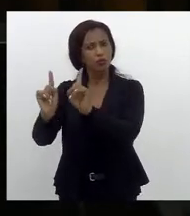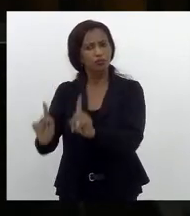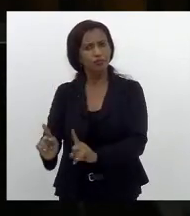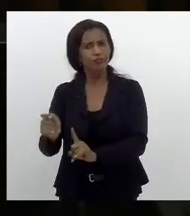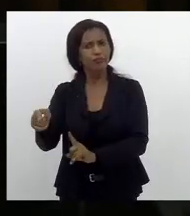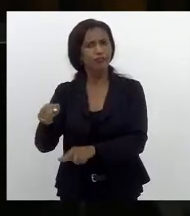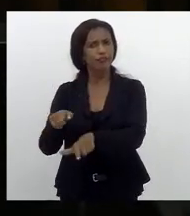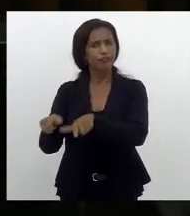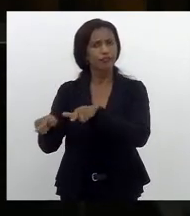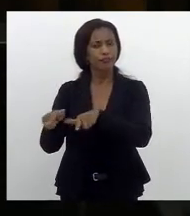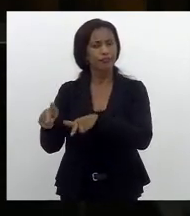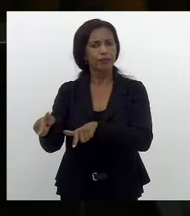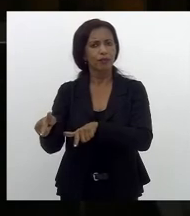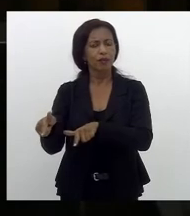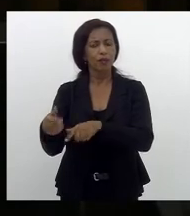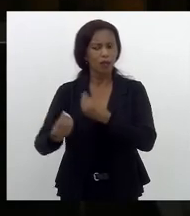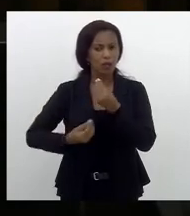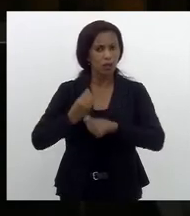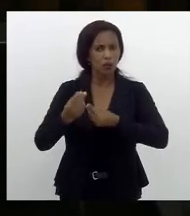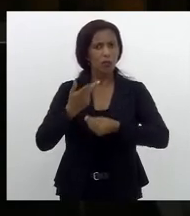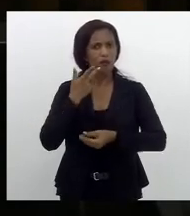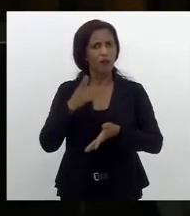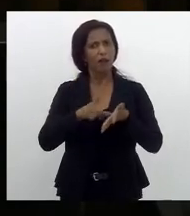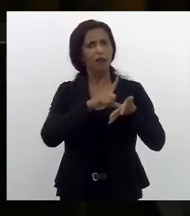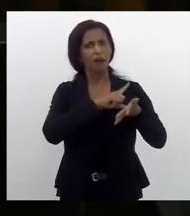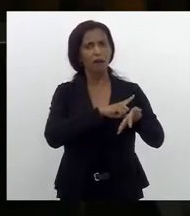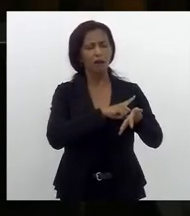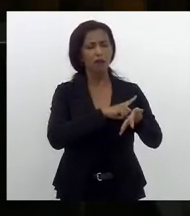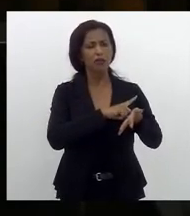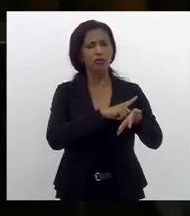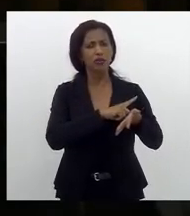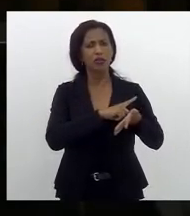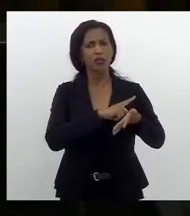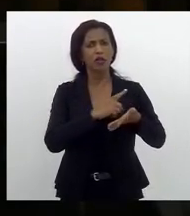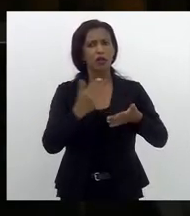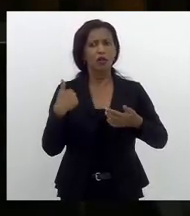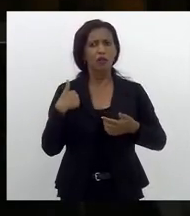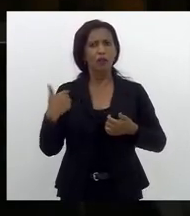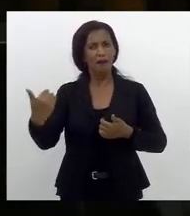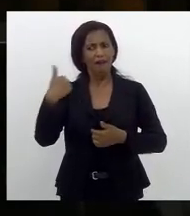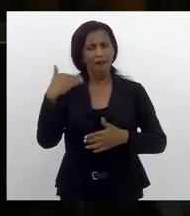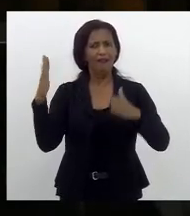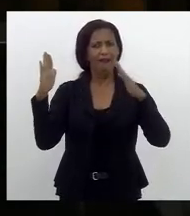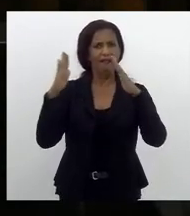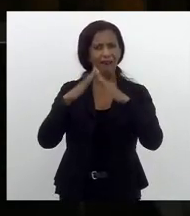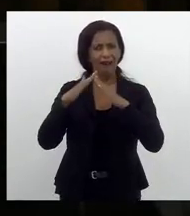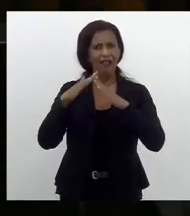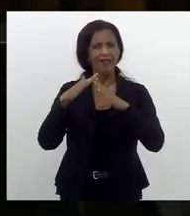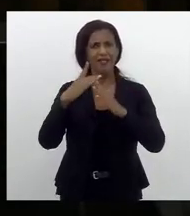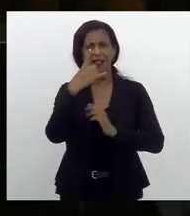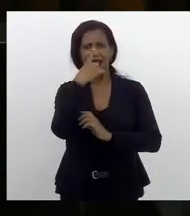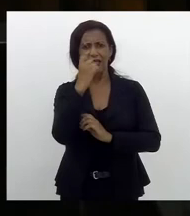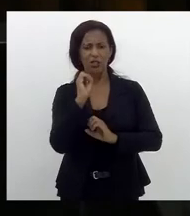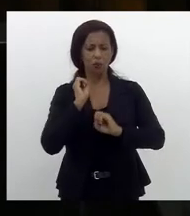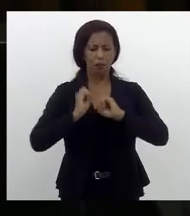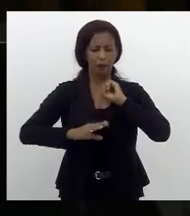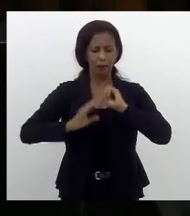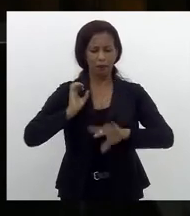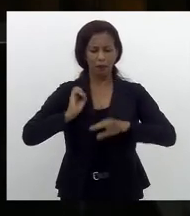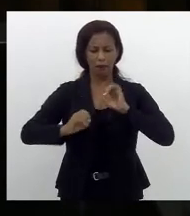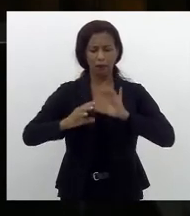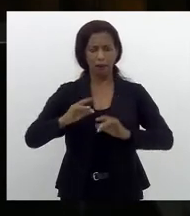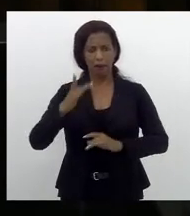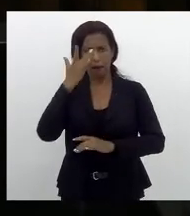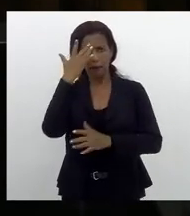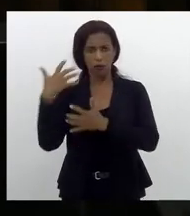funcionários que, como eu disse aqui antes, vão até as nossas casas recolher aquilo que nós não queremos mais,